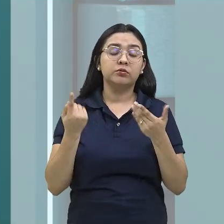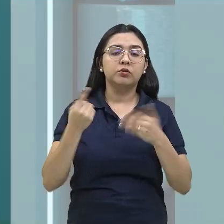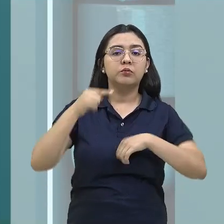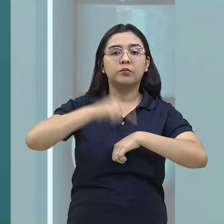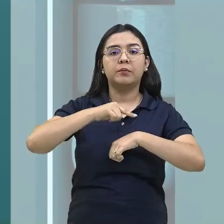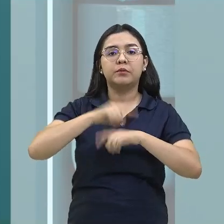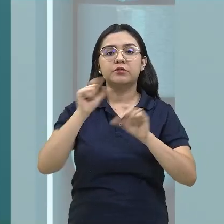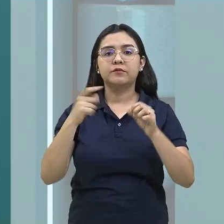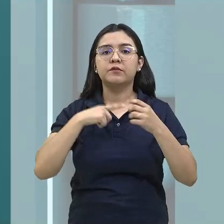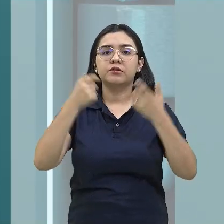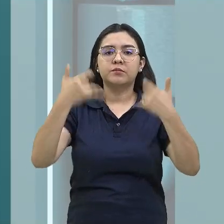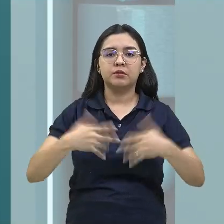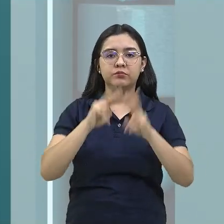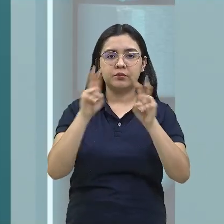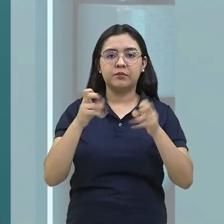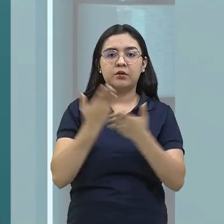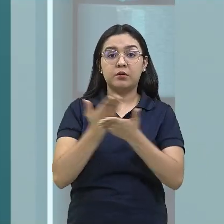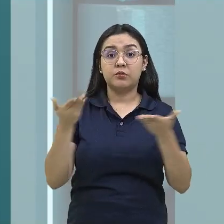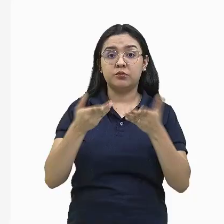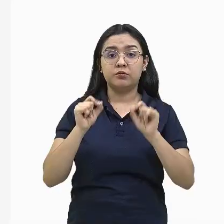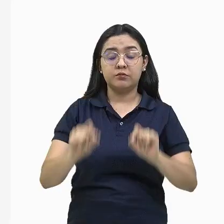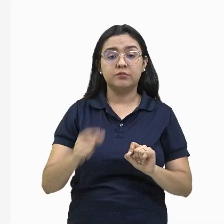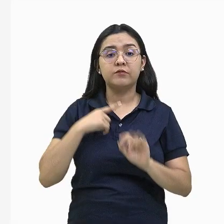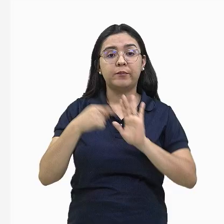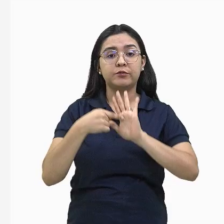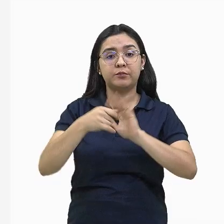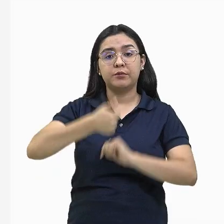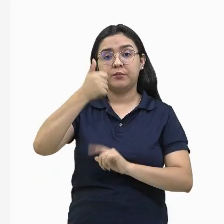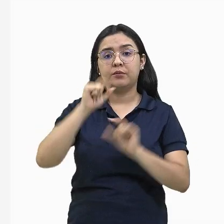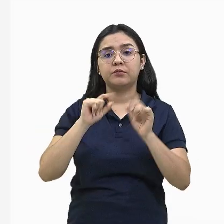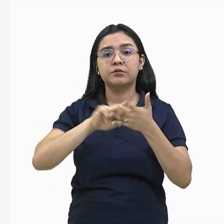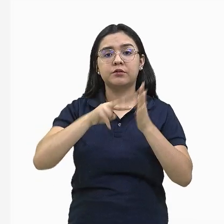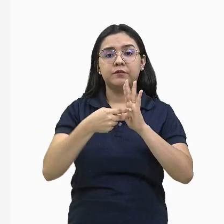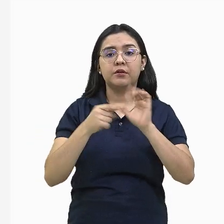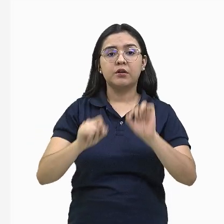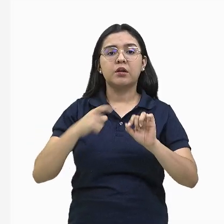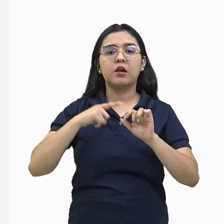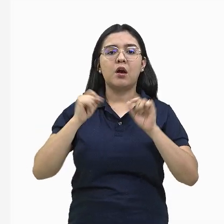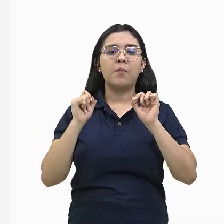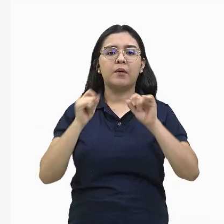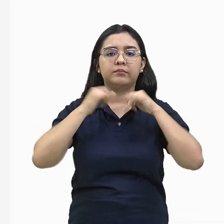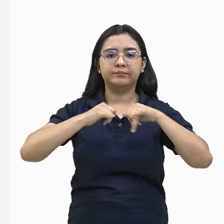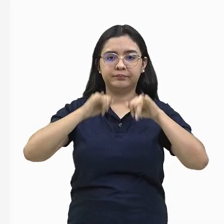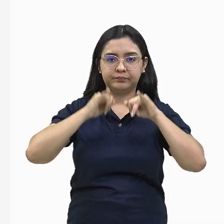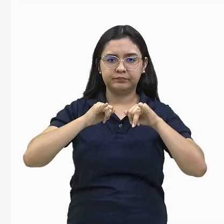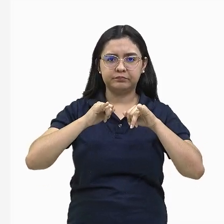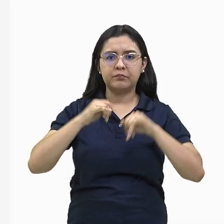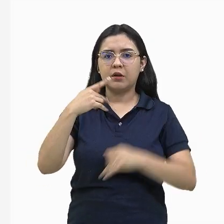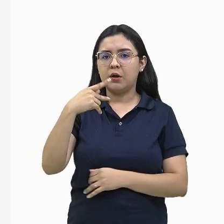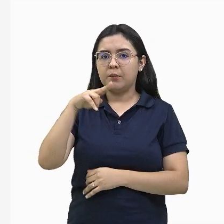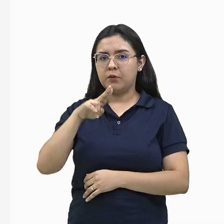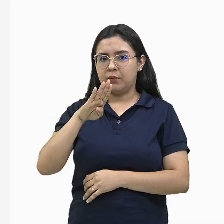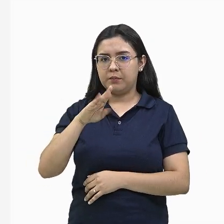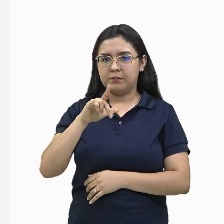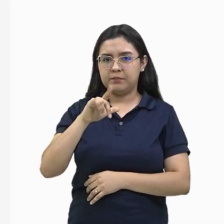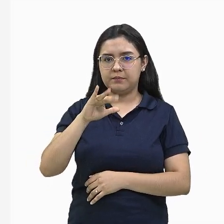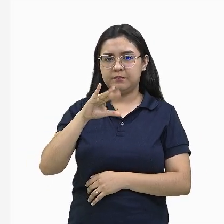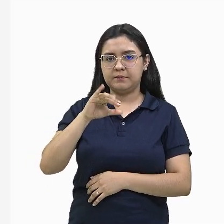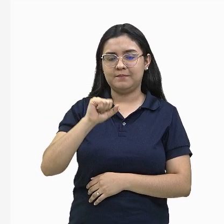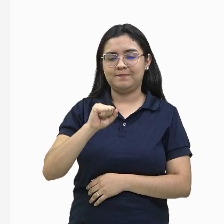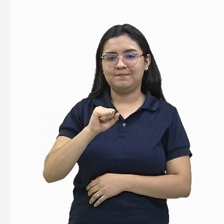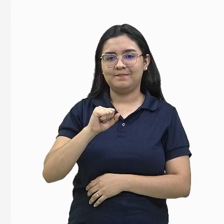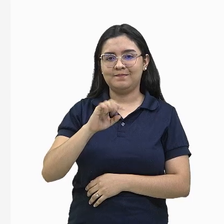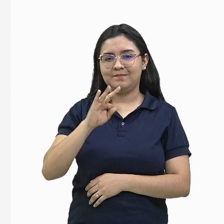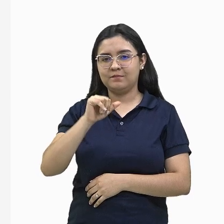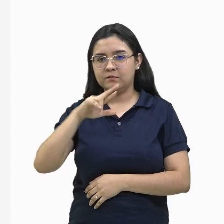vamos falar sobre esse assunto. Exatamente colocando aí o primeiro, o que é uma campanha publicitária. Então, nossa aula vai girar em torno